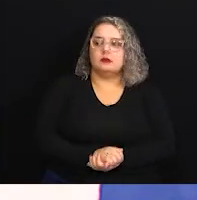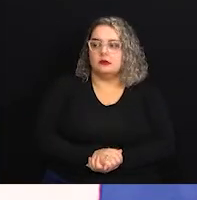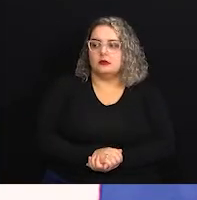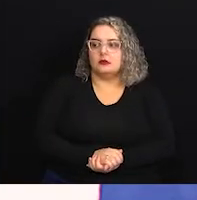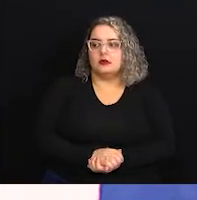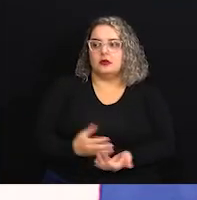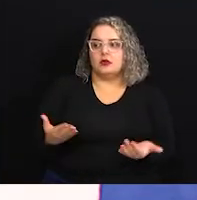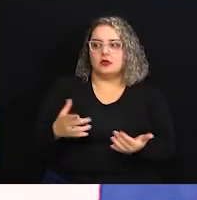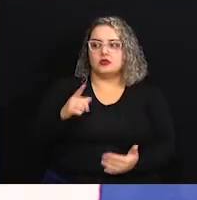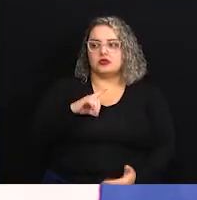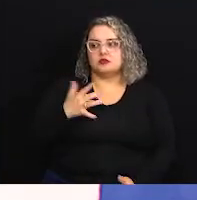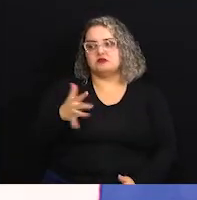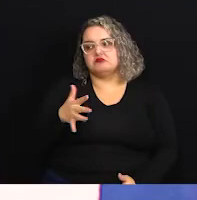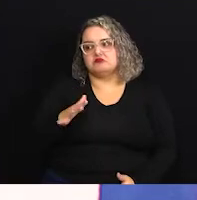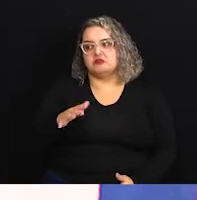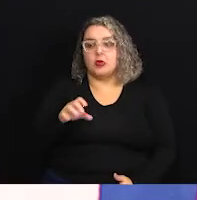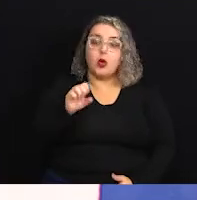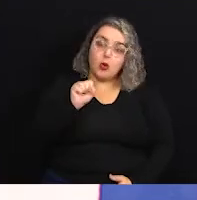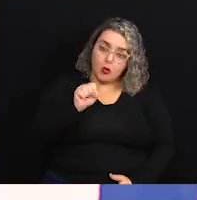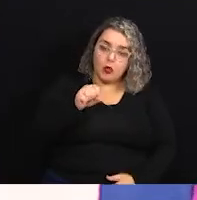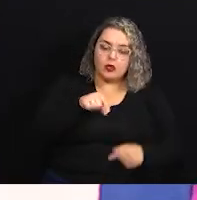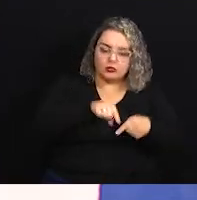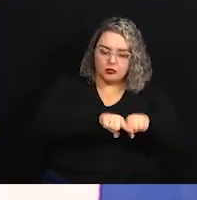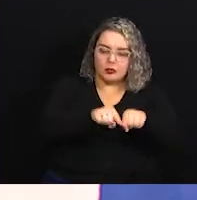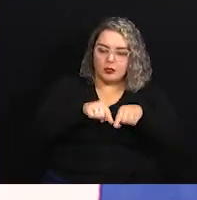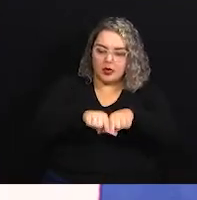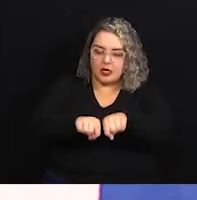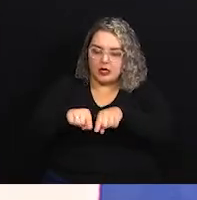Hoje eu tenho aproximadamente 8 parceiros